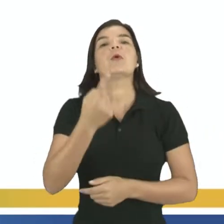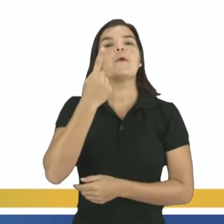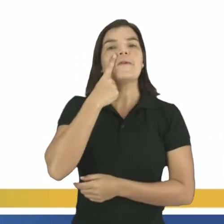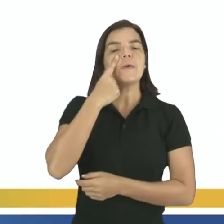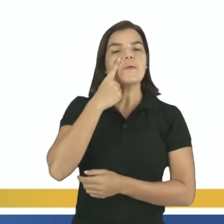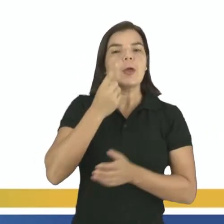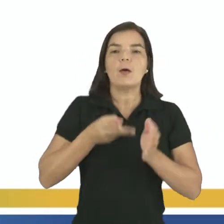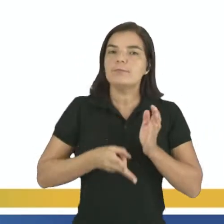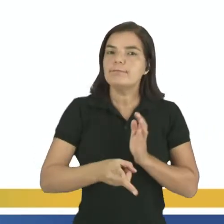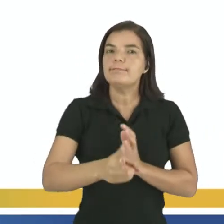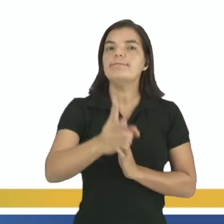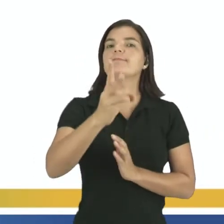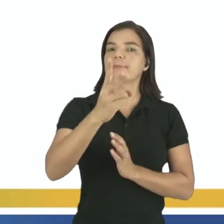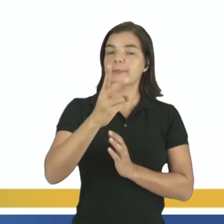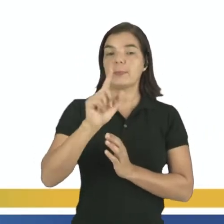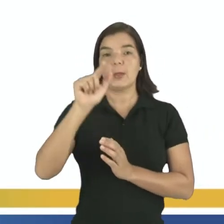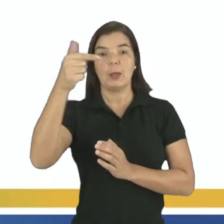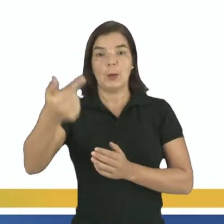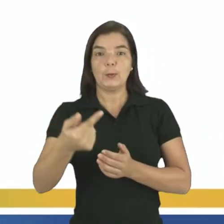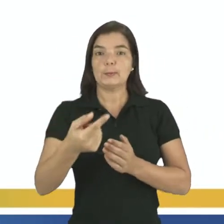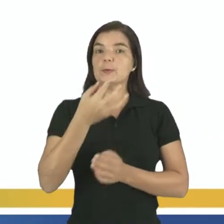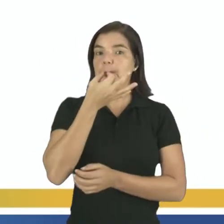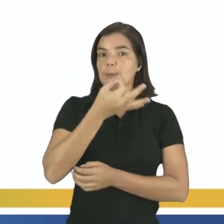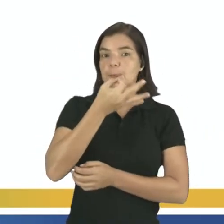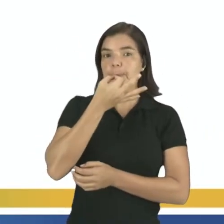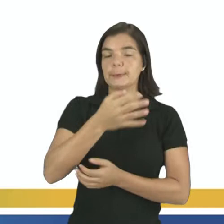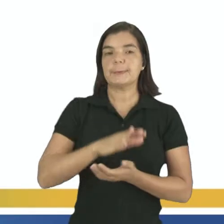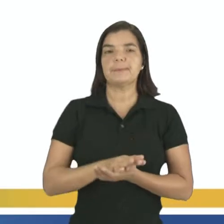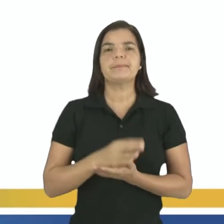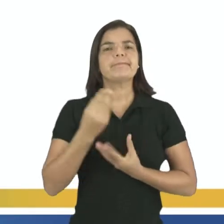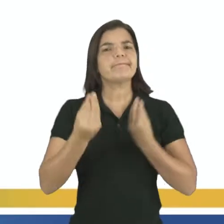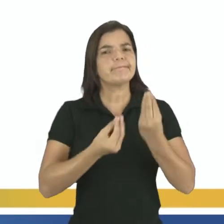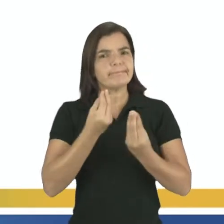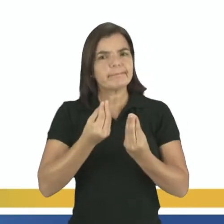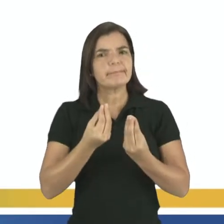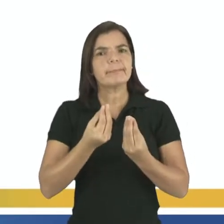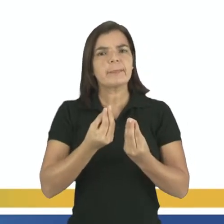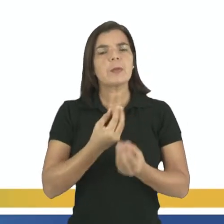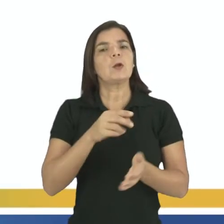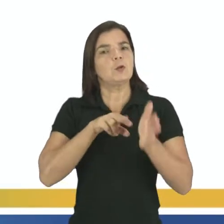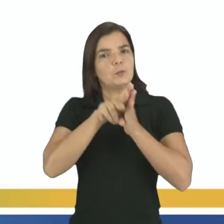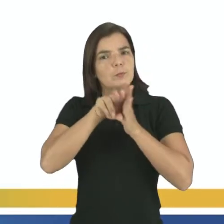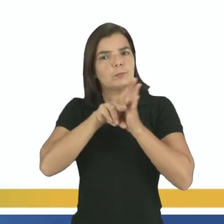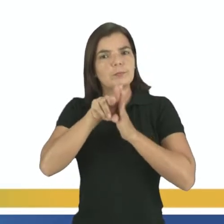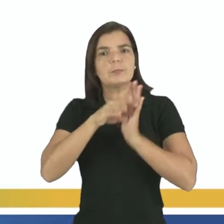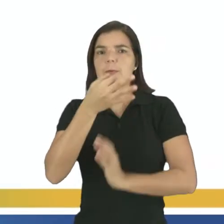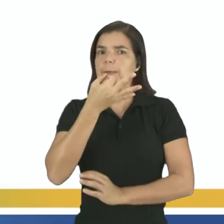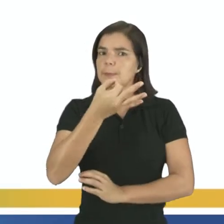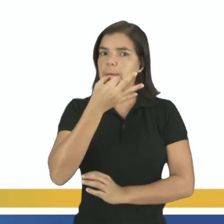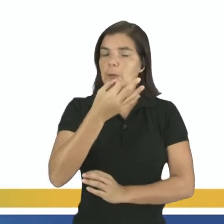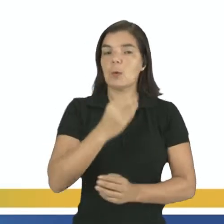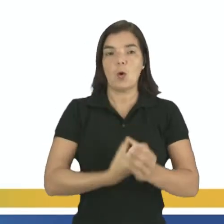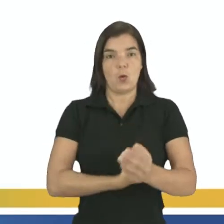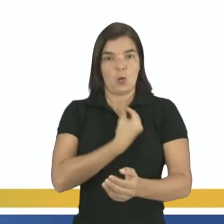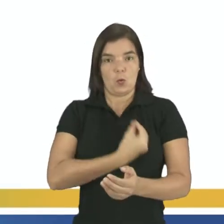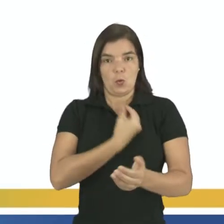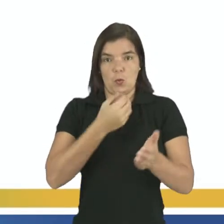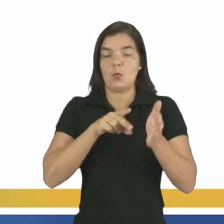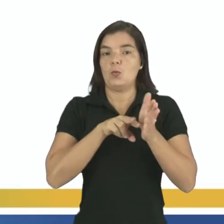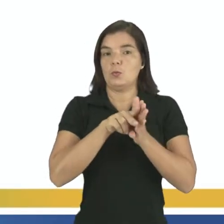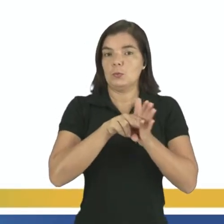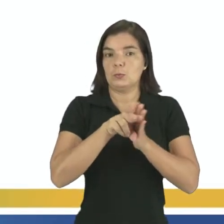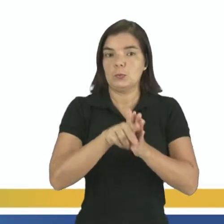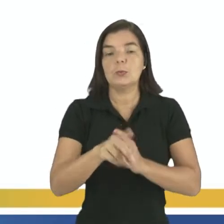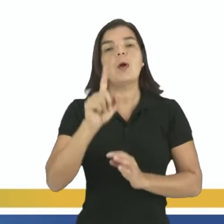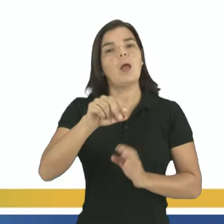dar continuidade aos outros pontos de vista. Então, com relação ao ponto de vista biológico, a reprodução ela é uma